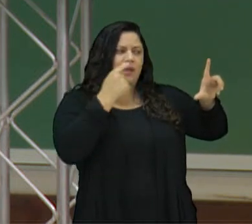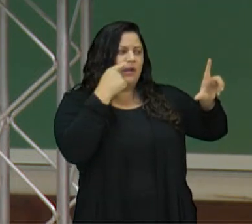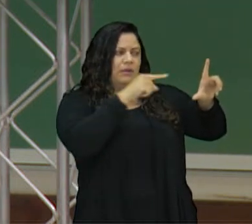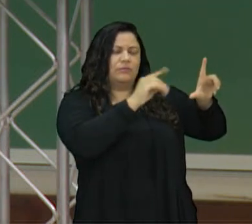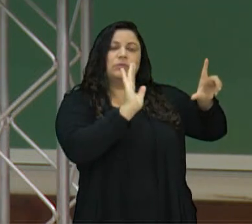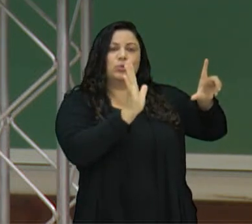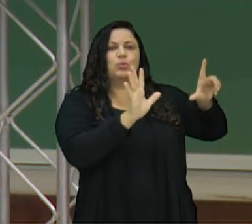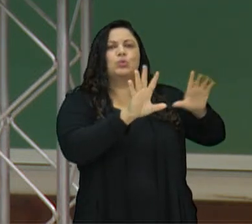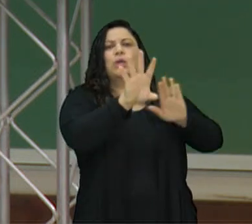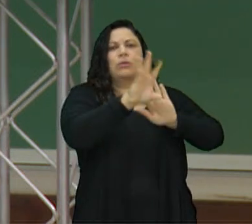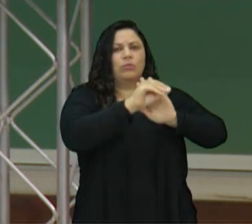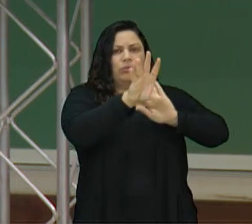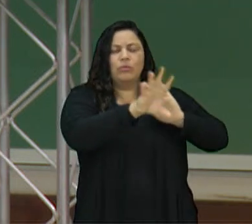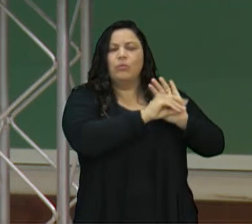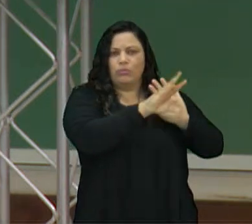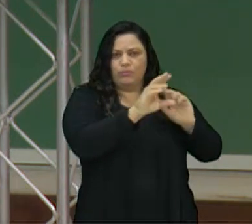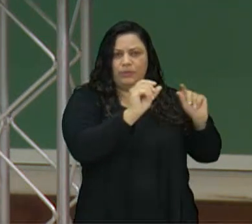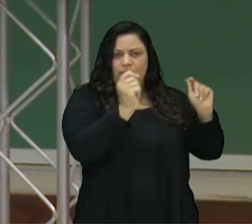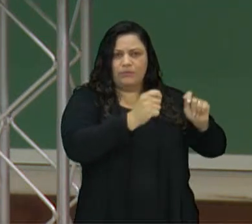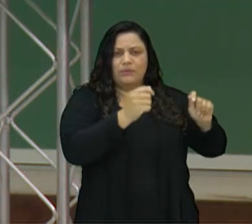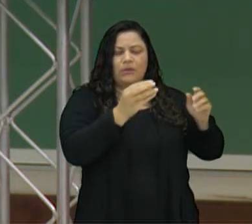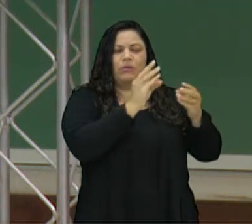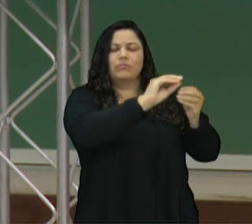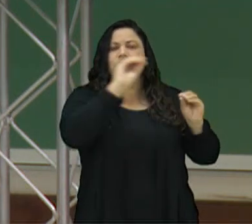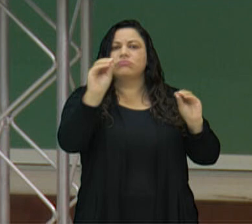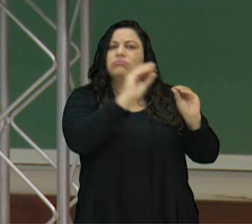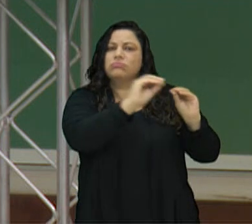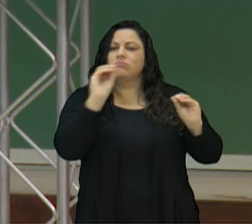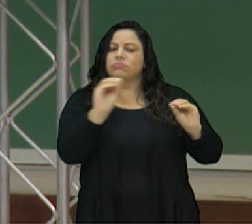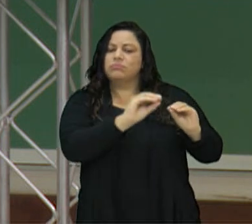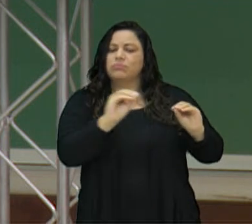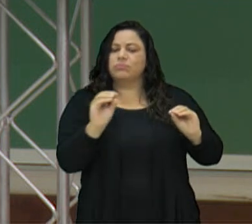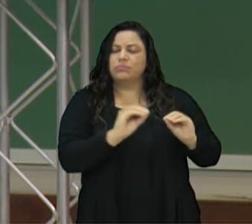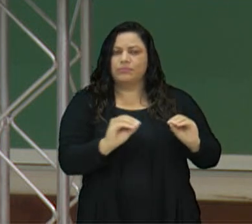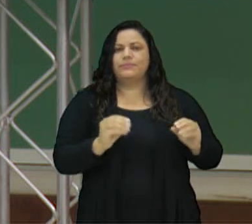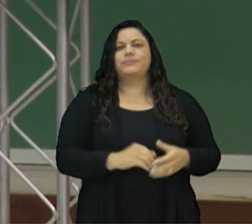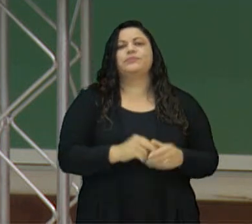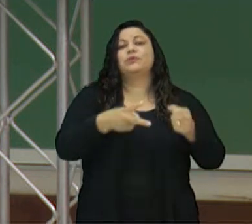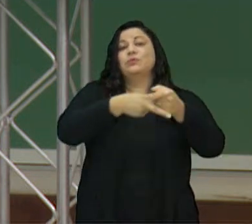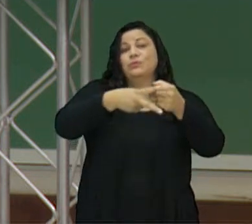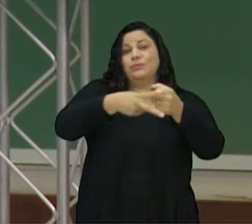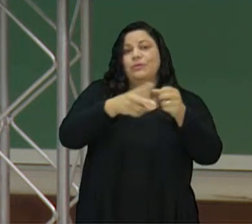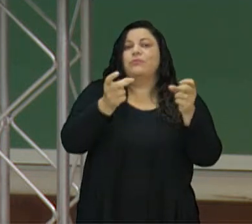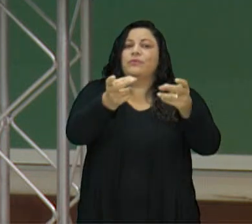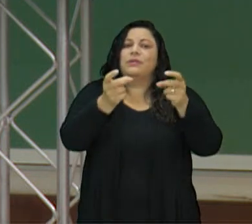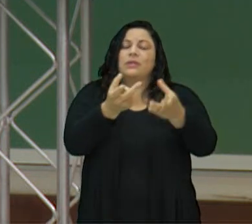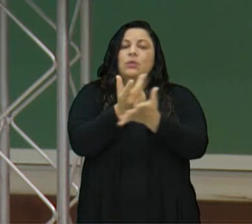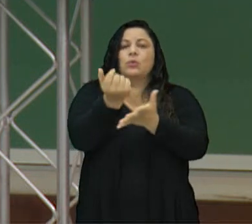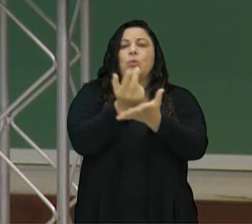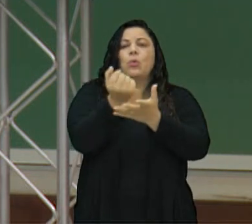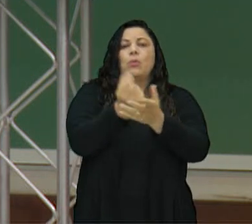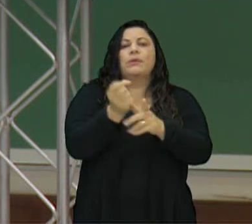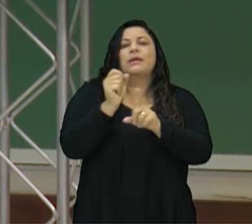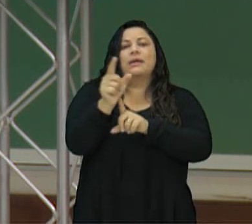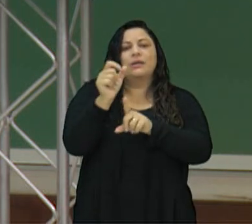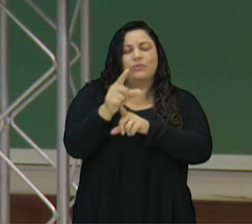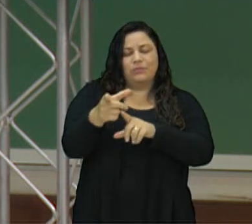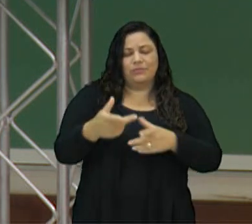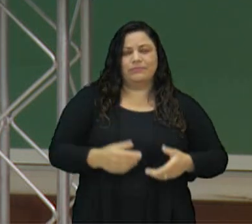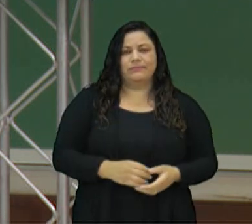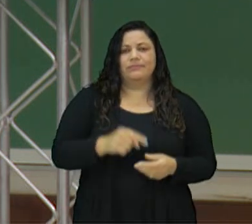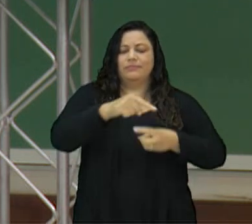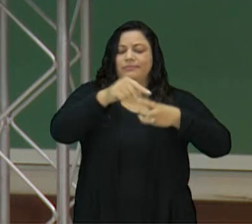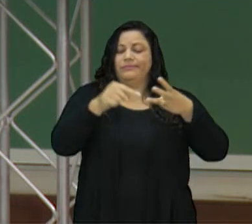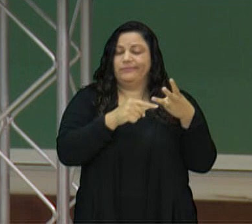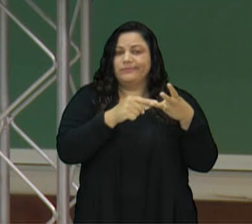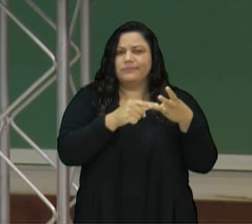completar essas frases com esses verbos: vender, comprar e alquilar. Perceba que no final das frases aqui,